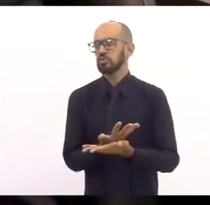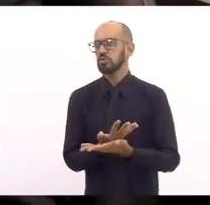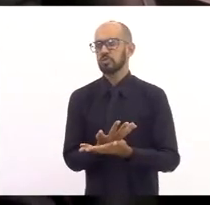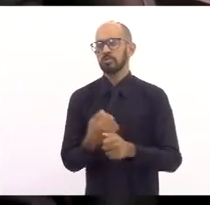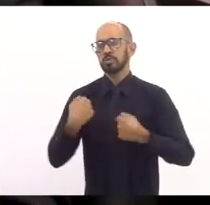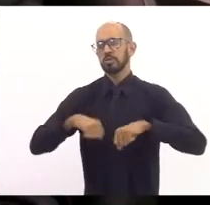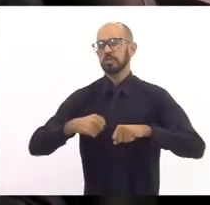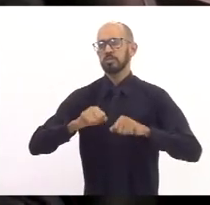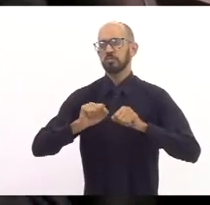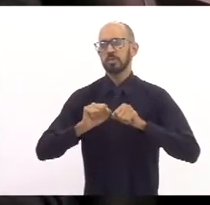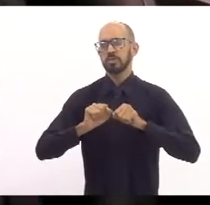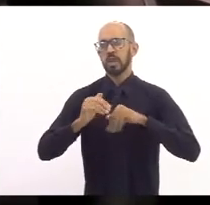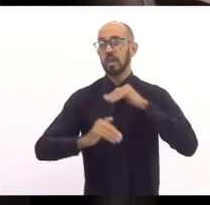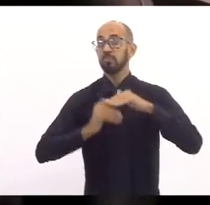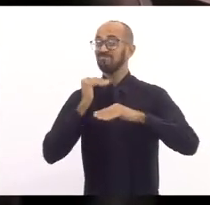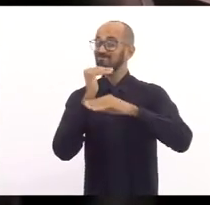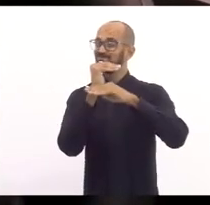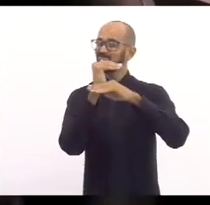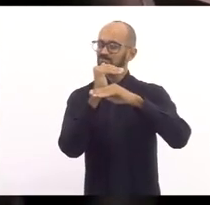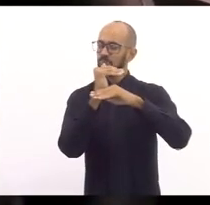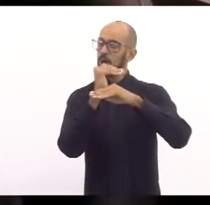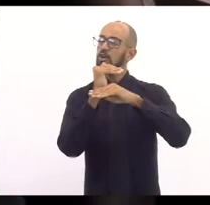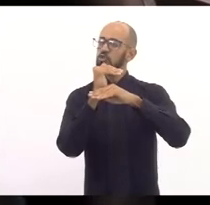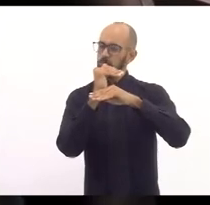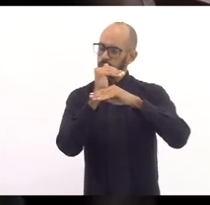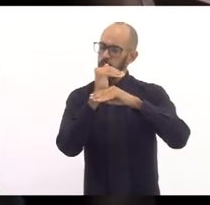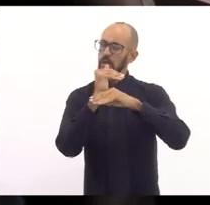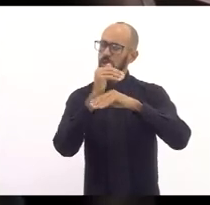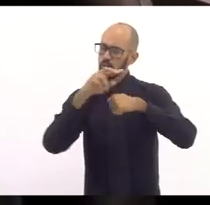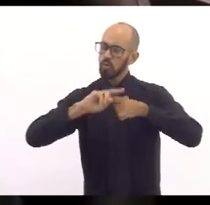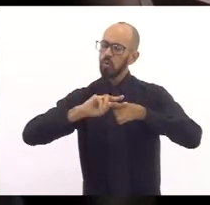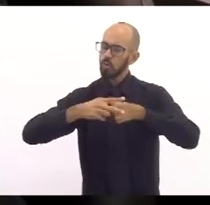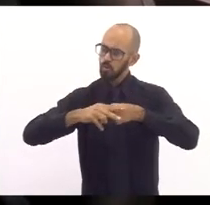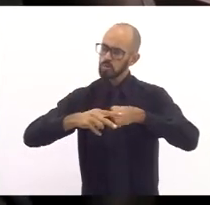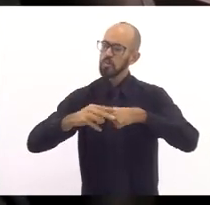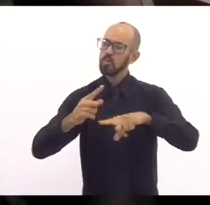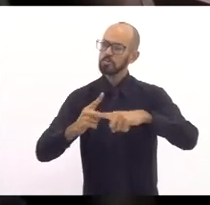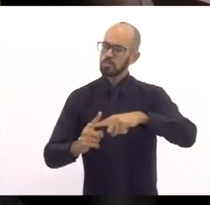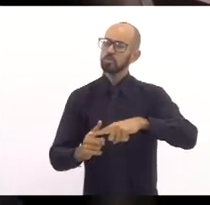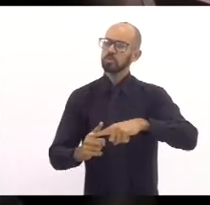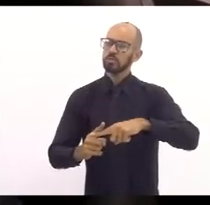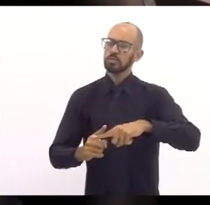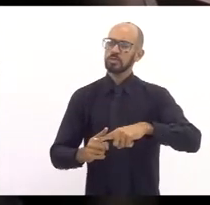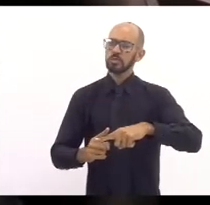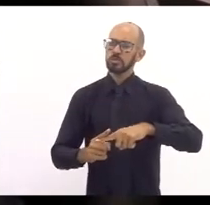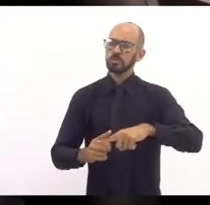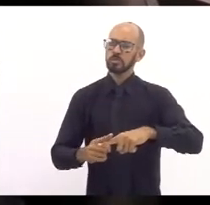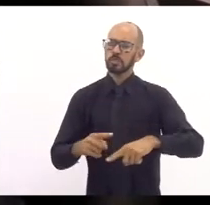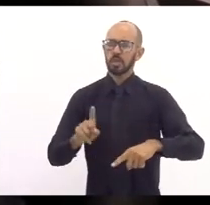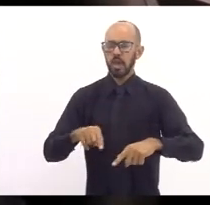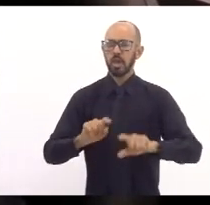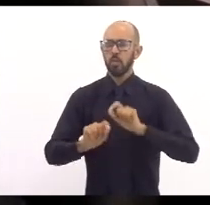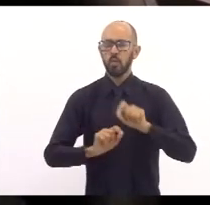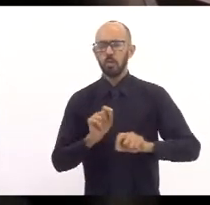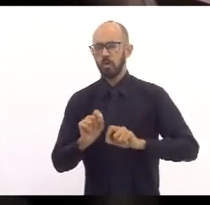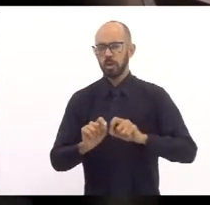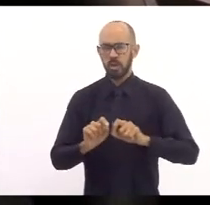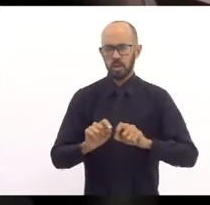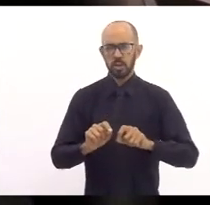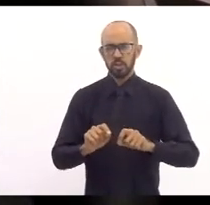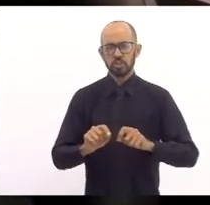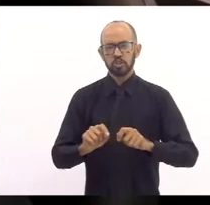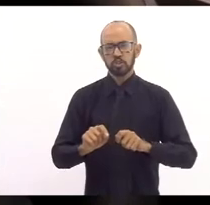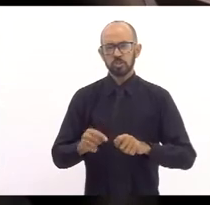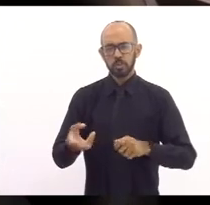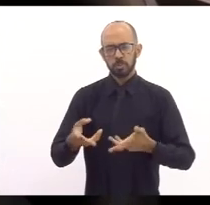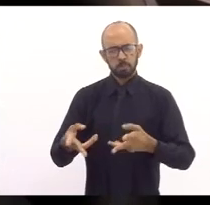rigor, alcançando resultados concretos. Resultados concretos, vale dizer, a gente conseguir contar com o usuário e